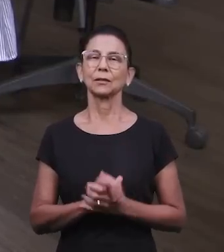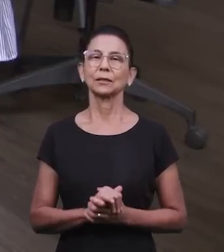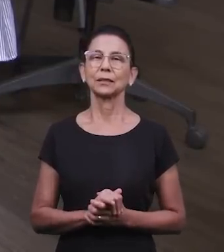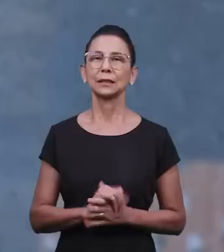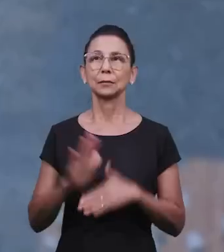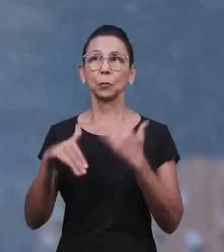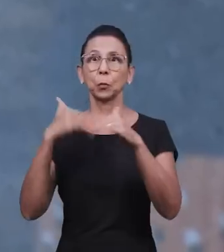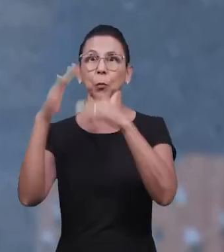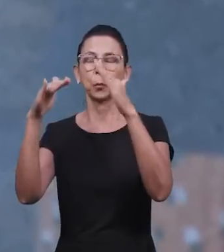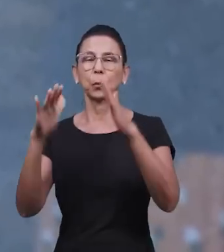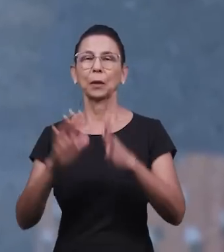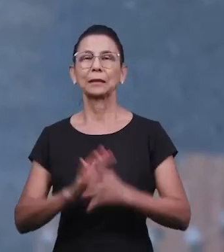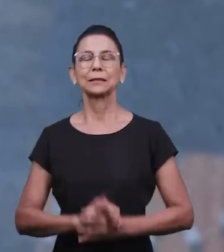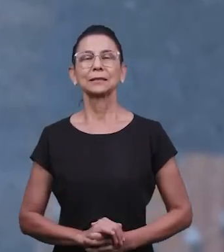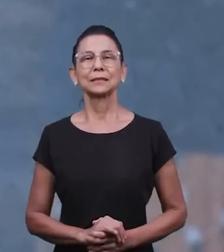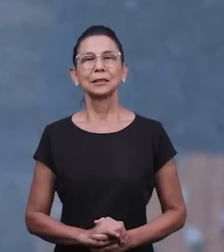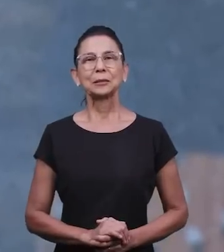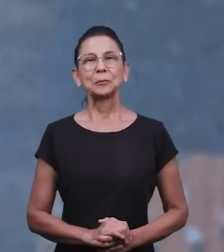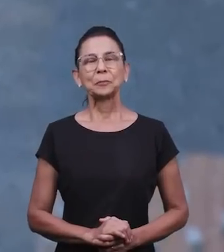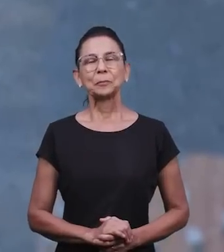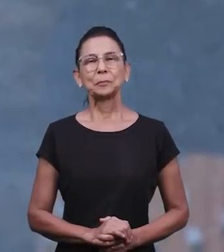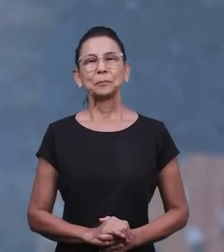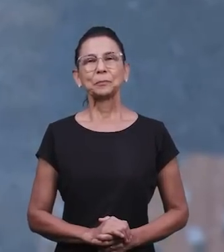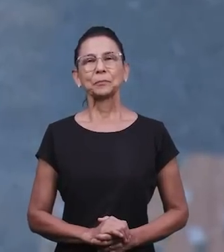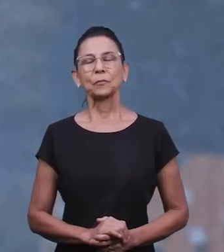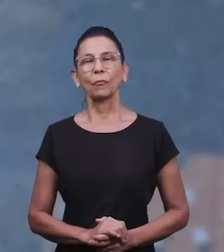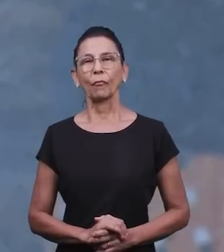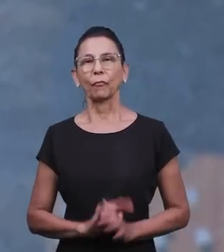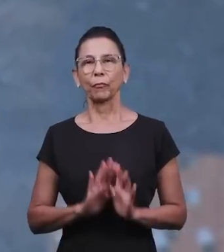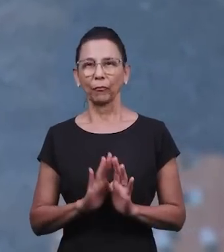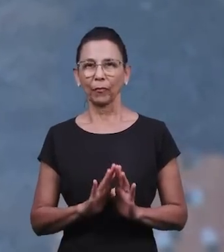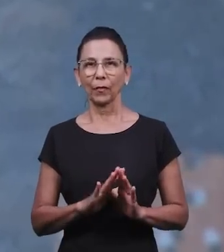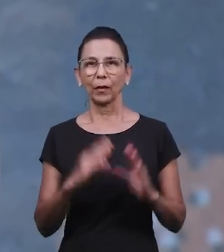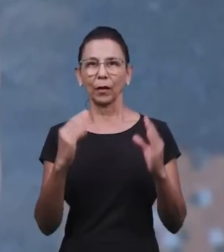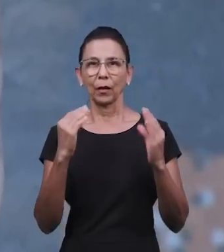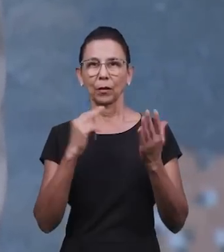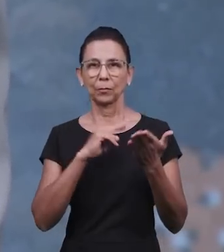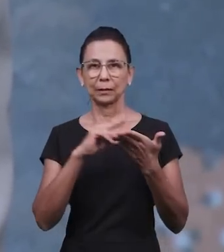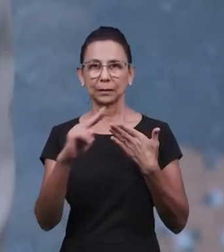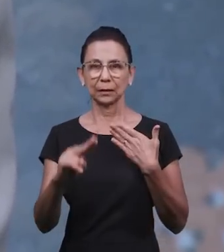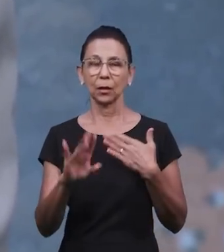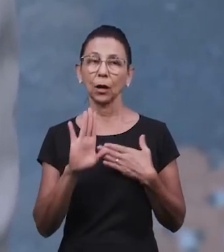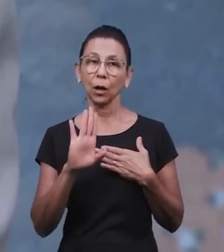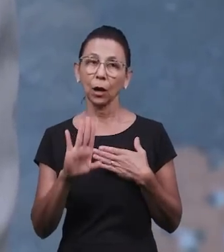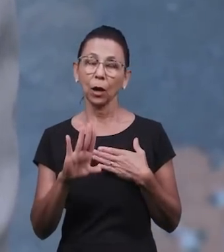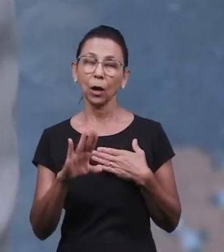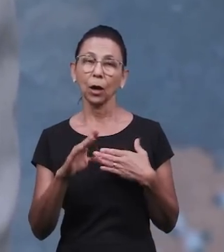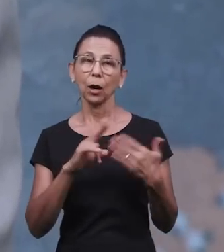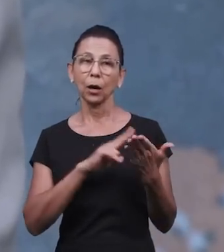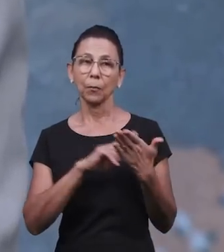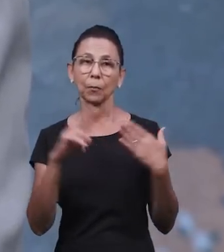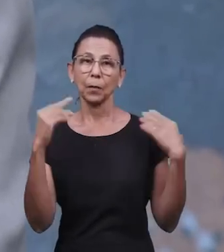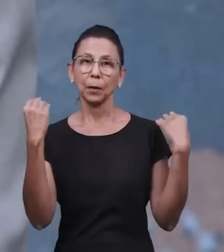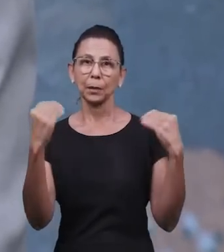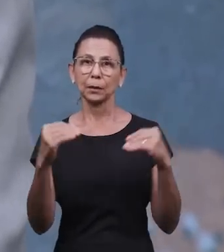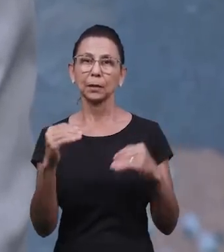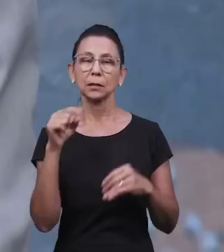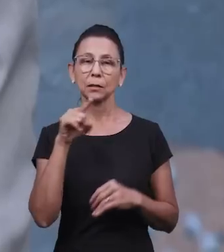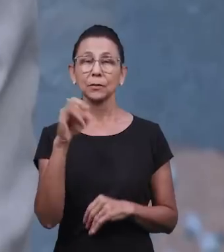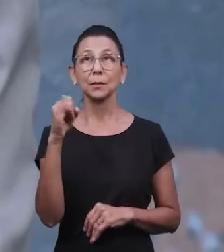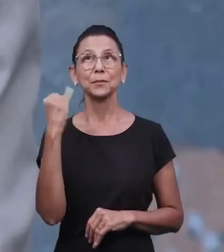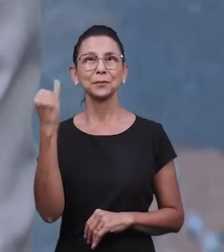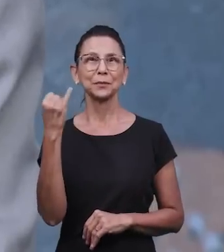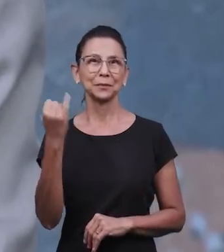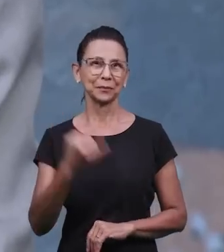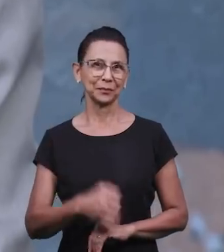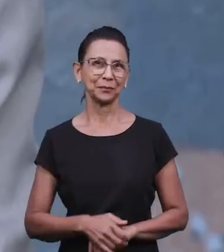uma projeção fantástica. Eu mandei uma mensagem para as pessoas dizendo o seguinte: olha só, o fato de eu estar te mandando essa mensagem